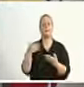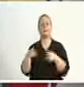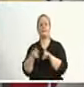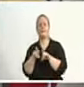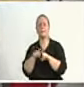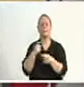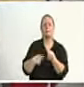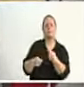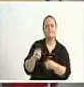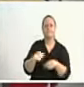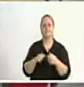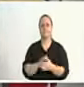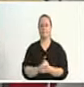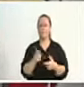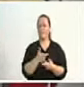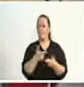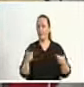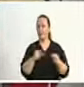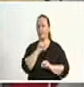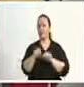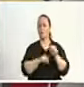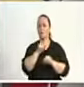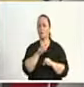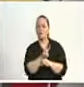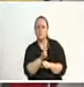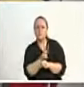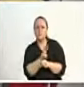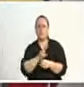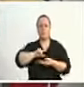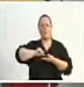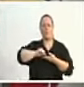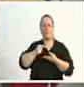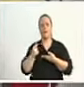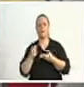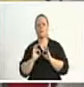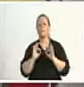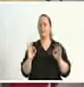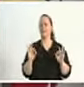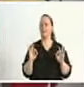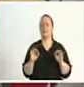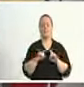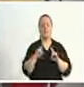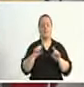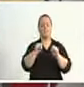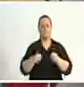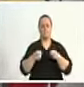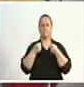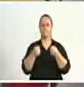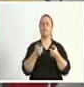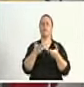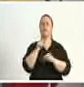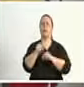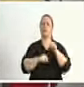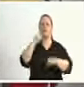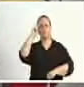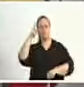sua grande maioria, na defesa do capital especulativo. Estão aqui na defesa de um Brasil com um povo com autonomia,